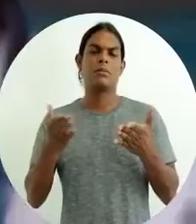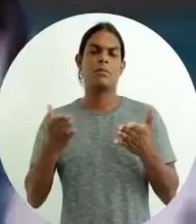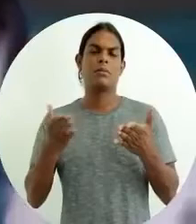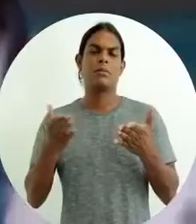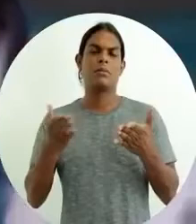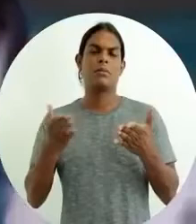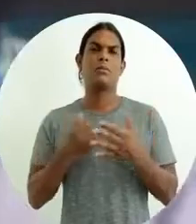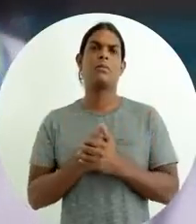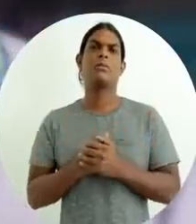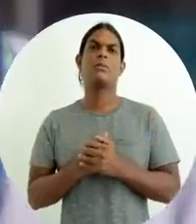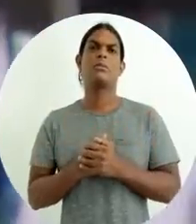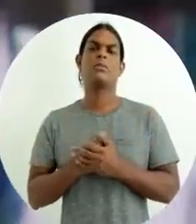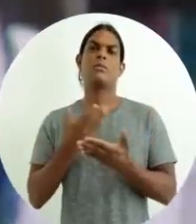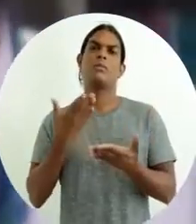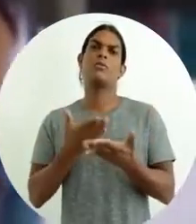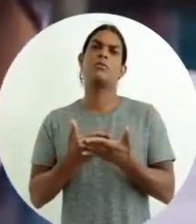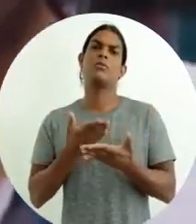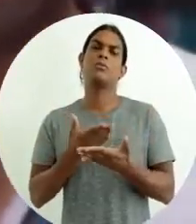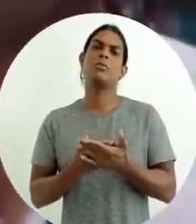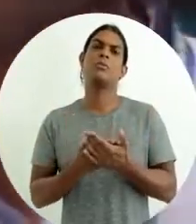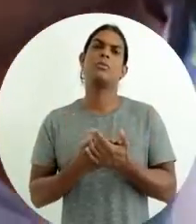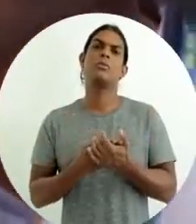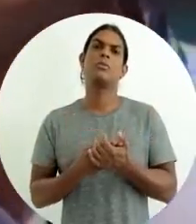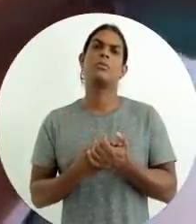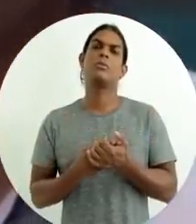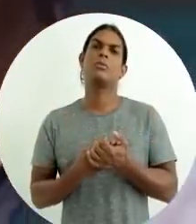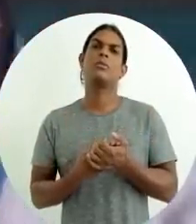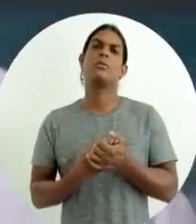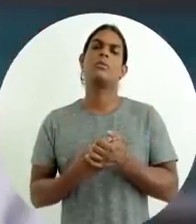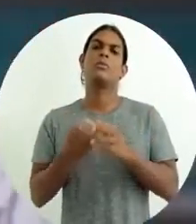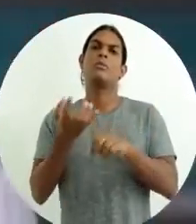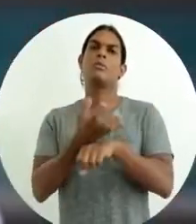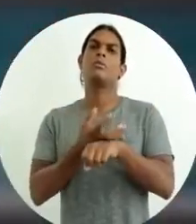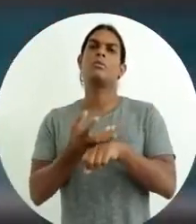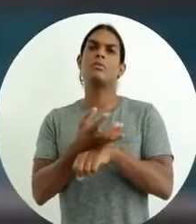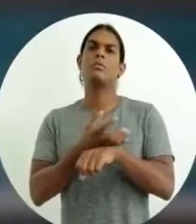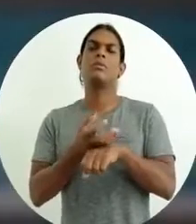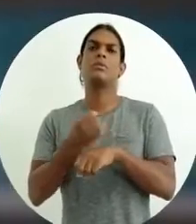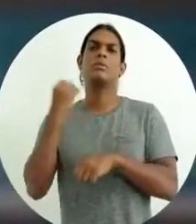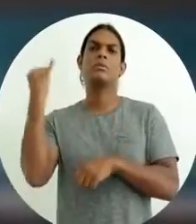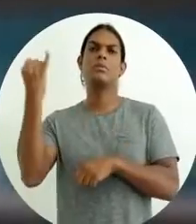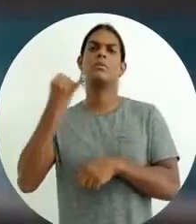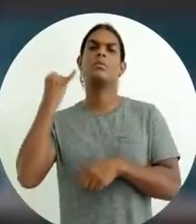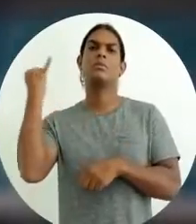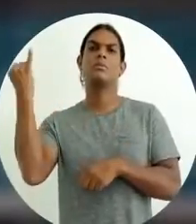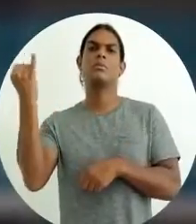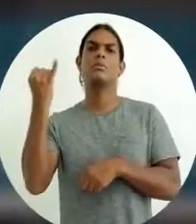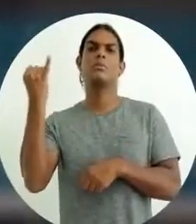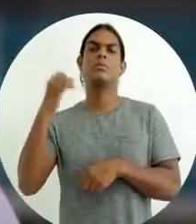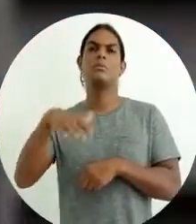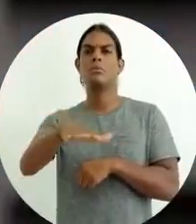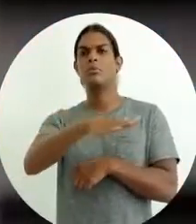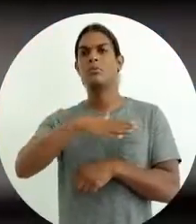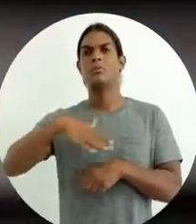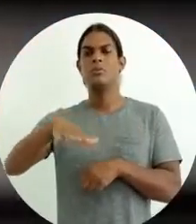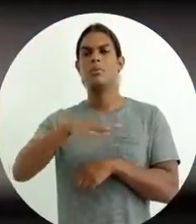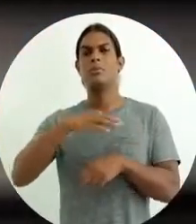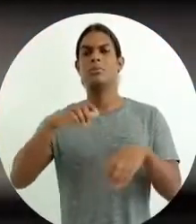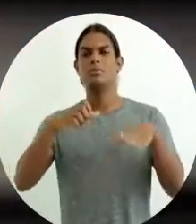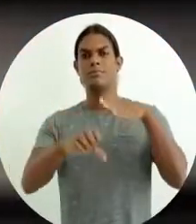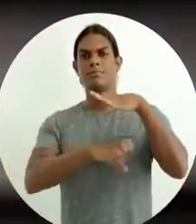para cima. Onde vamos estudar uma disciplina considerada importantíssima dentro de um